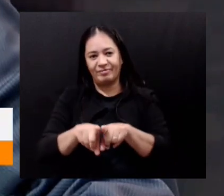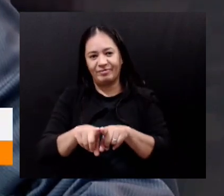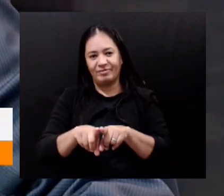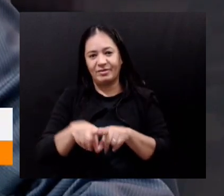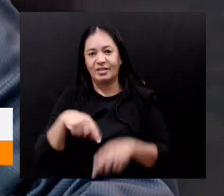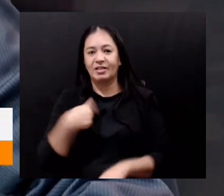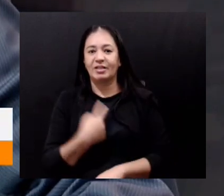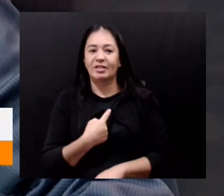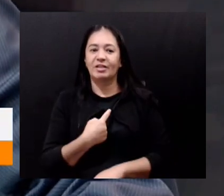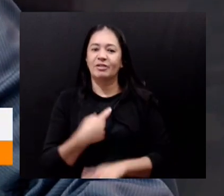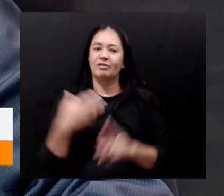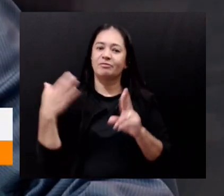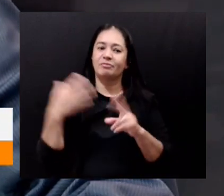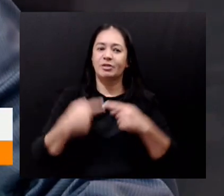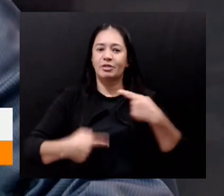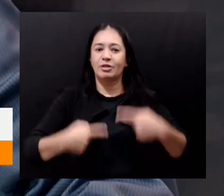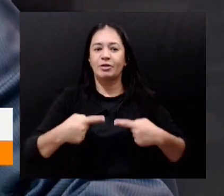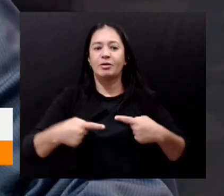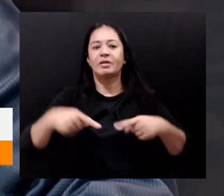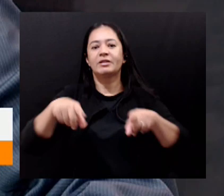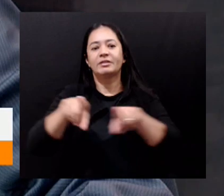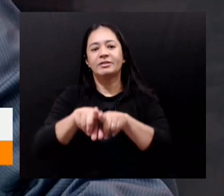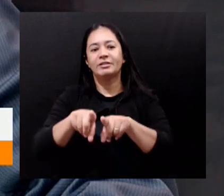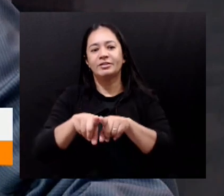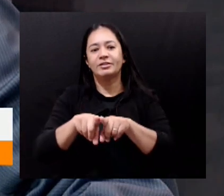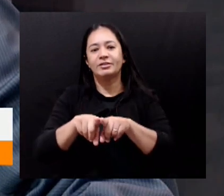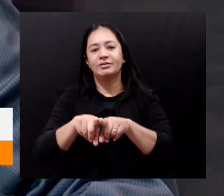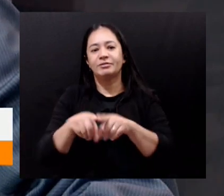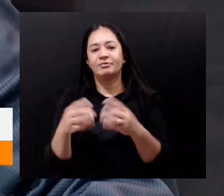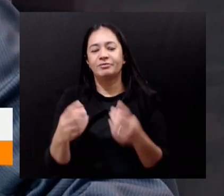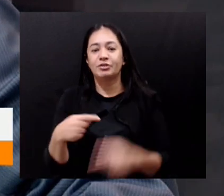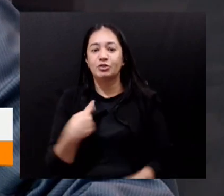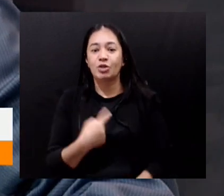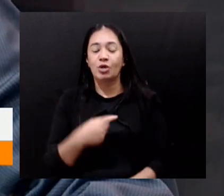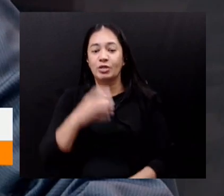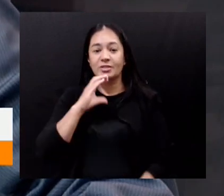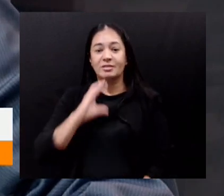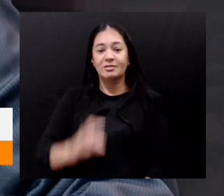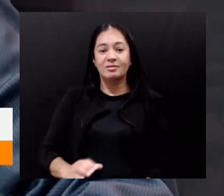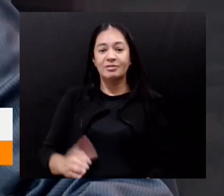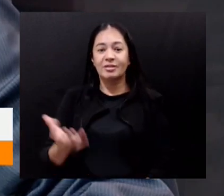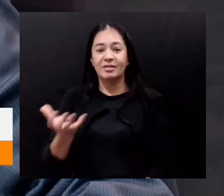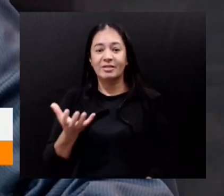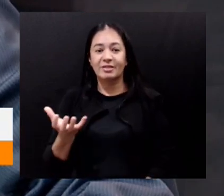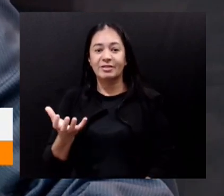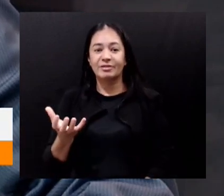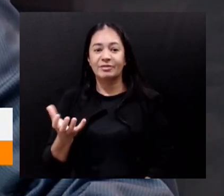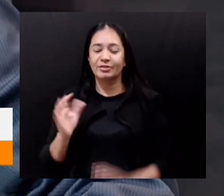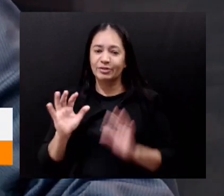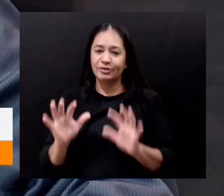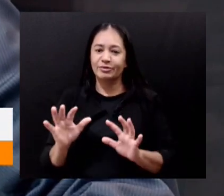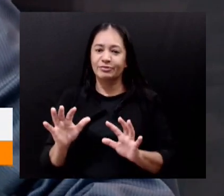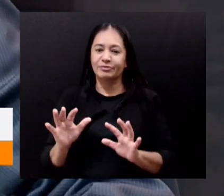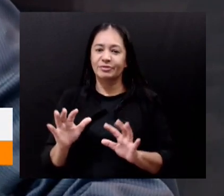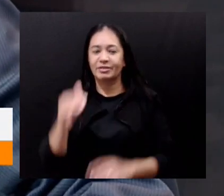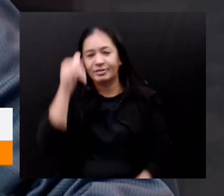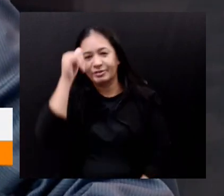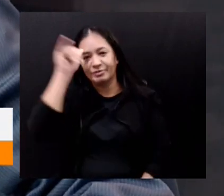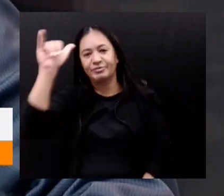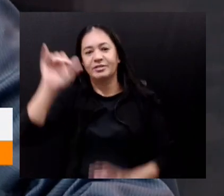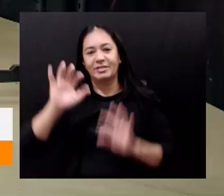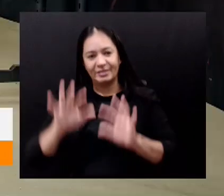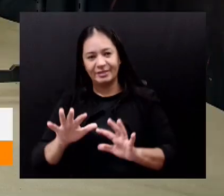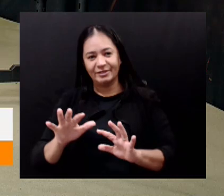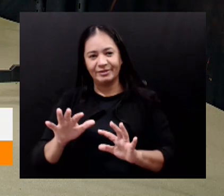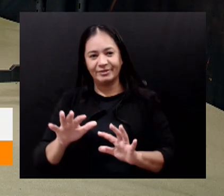políticas, quanto de nós cidadãos que queremos que isso não aconteça dessa forma. Muito obrigado.